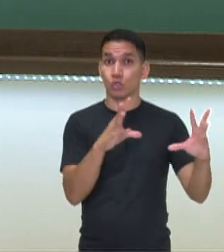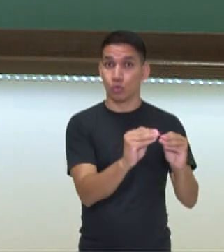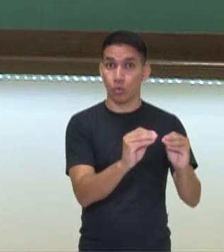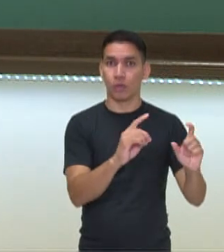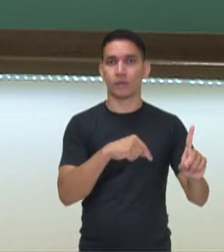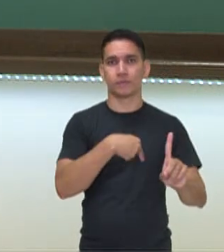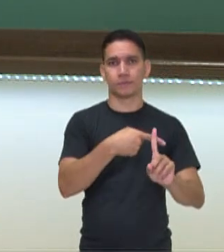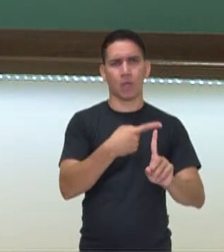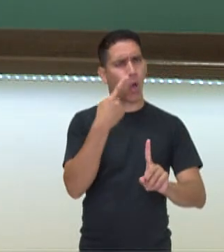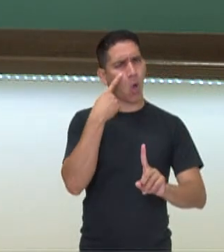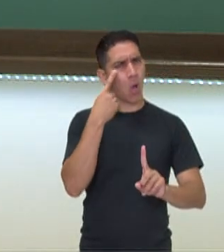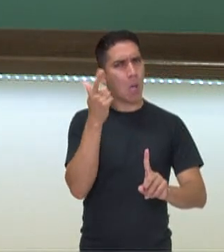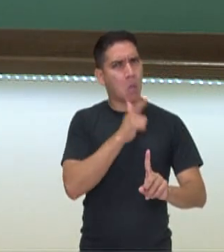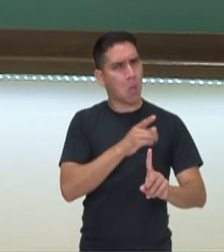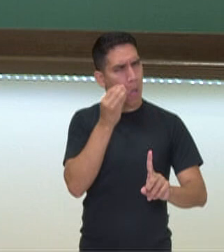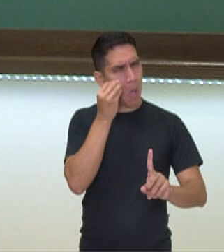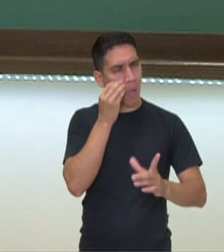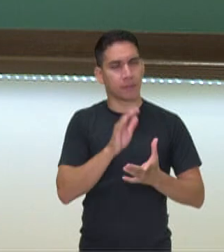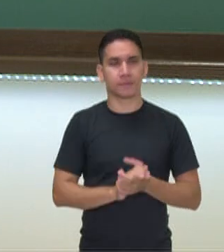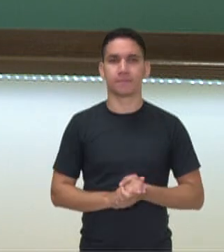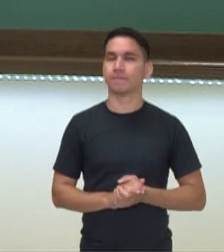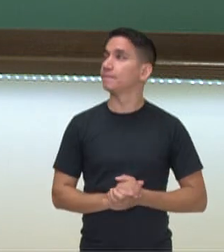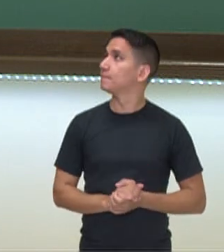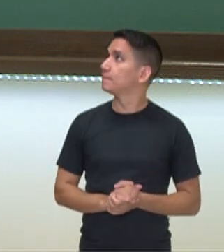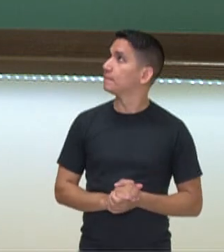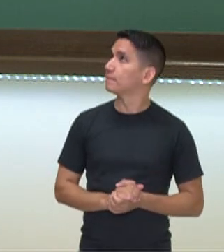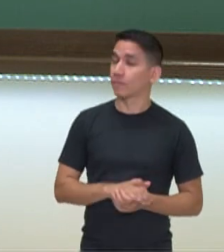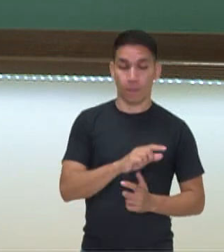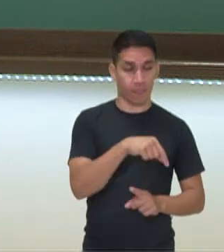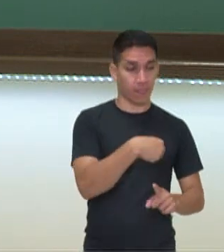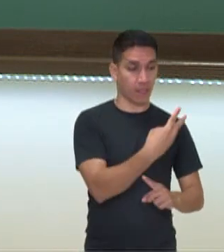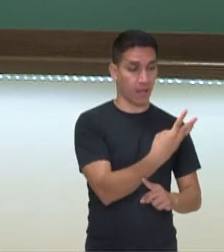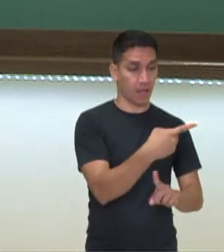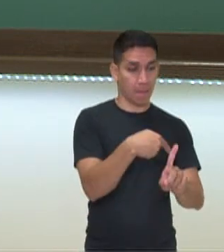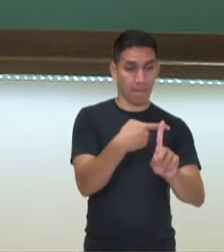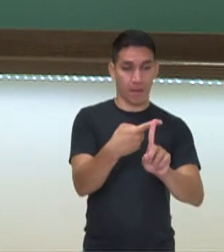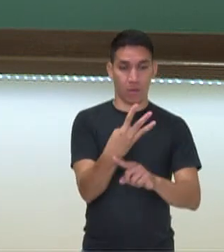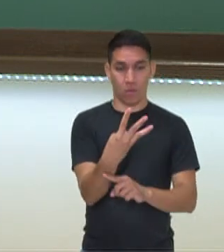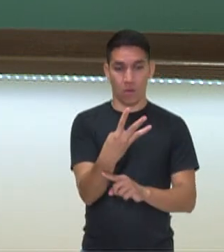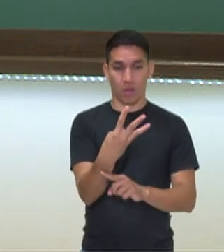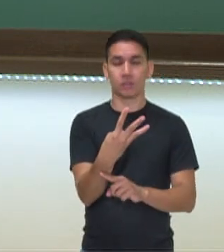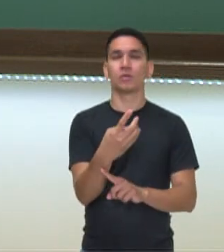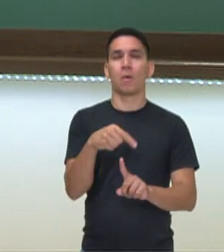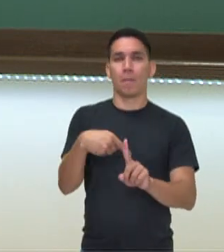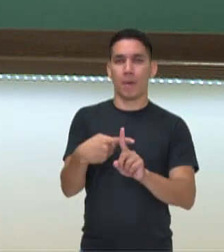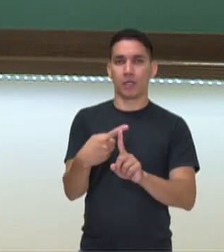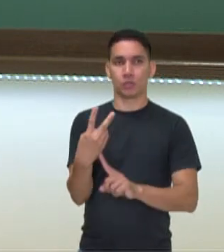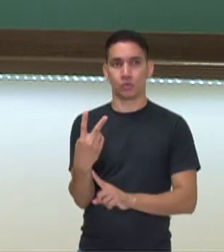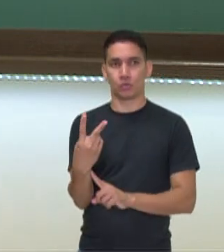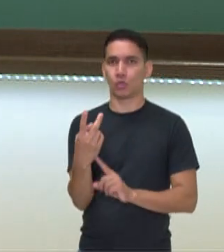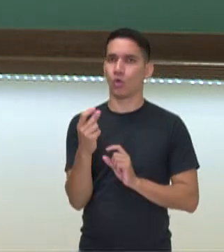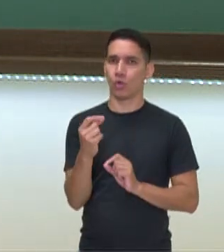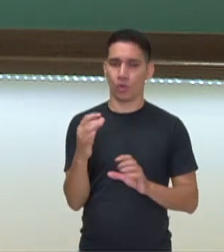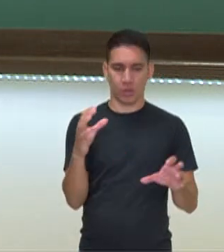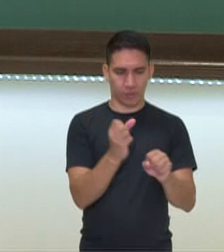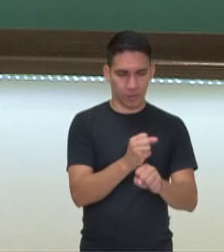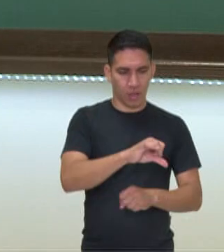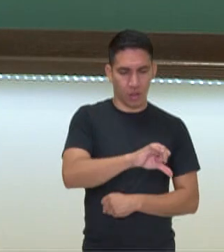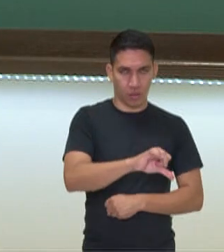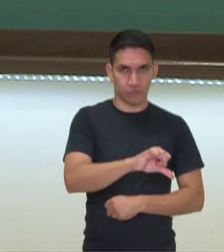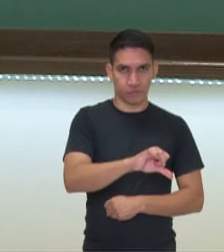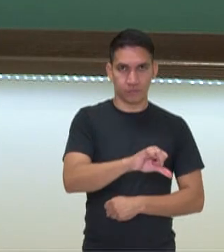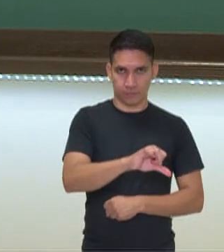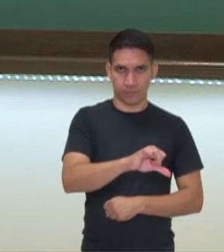não é? Vamos ver se vai dar certo? Se eu pegar todo mundo aqui, ó, 3 mais 4, 7, com mais 2, 9. 9 vezes